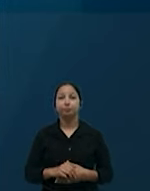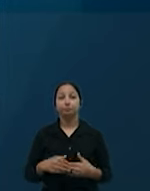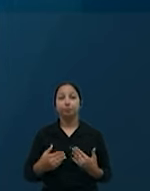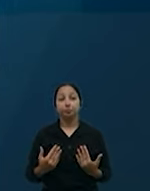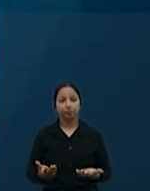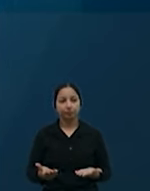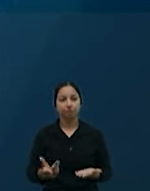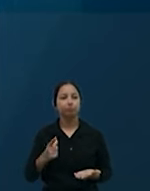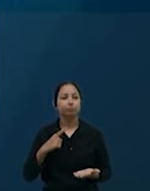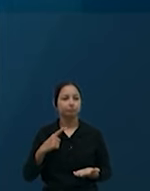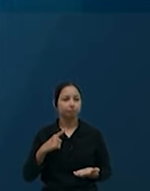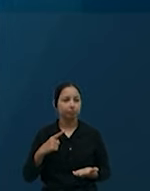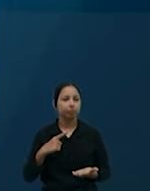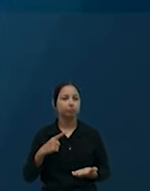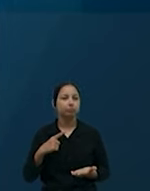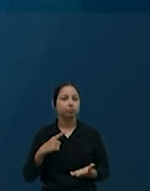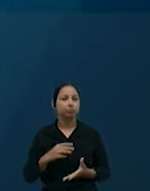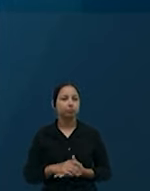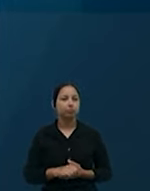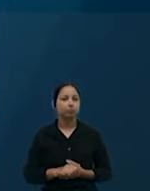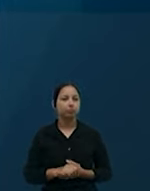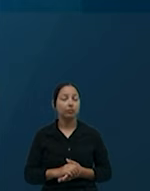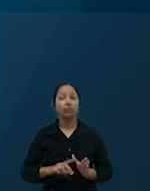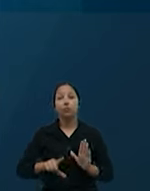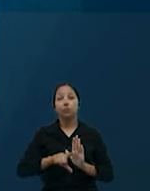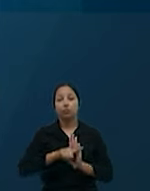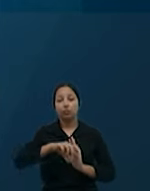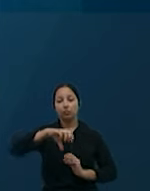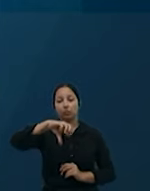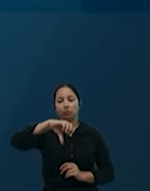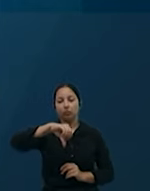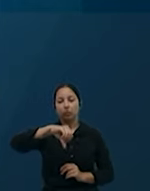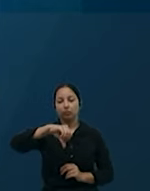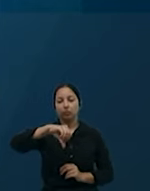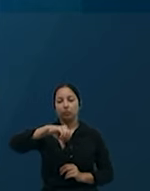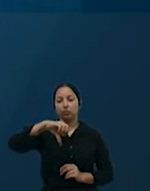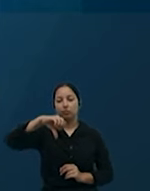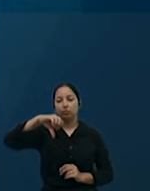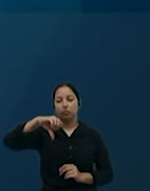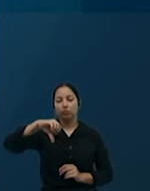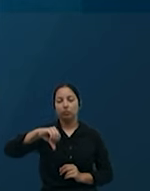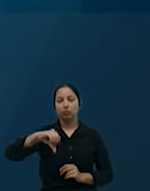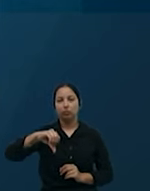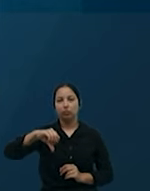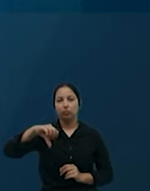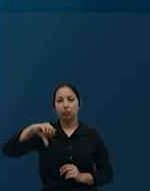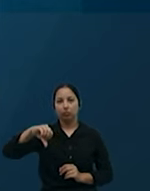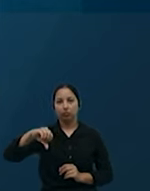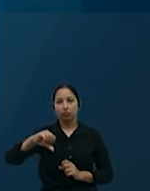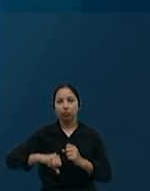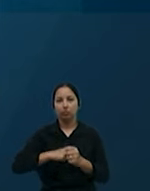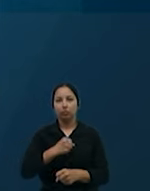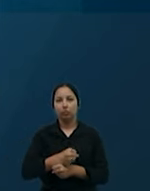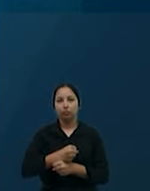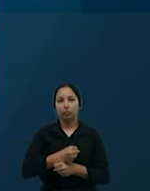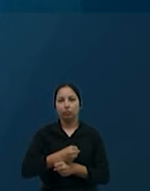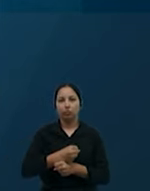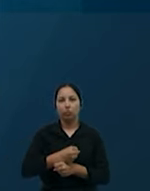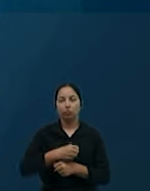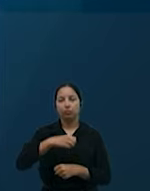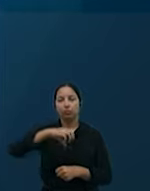tem lugar, tem assento na Lei 9.099, de 95. Lá no seu artigo